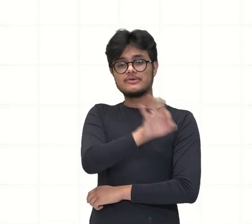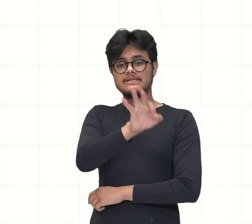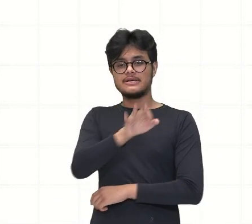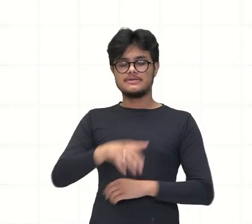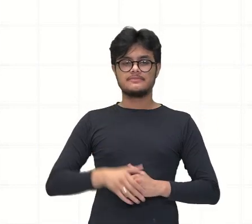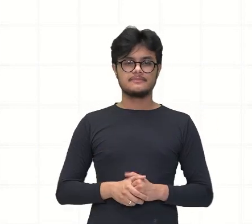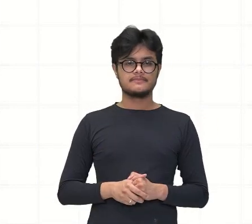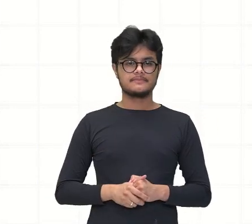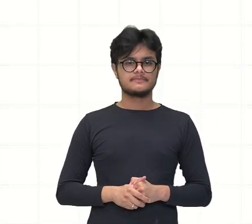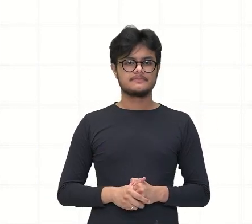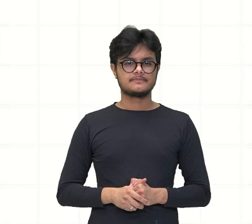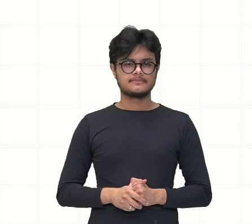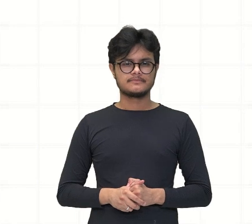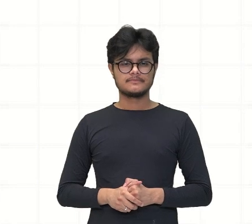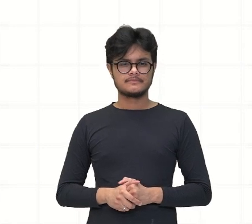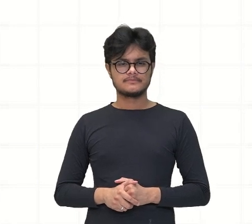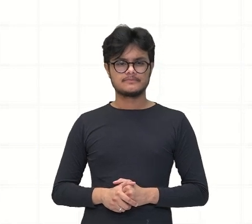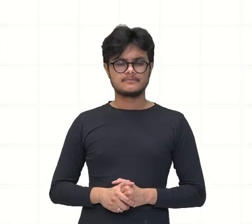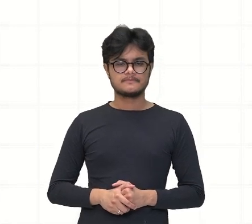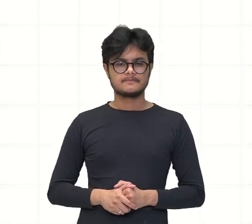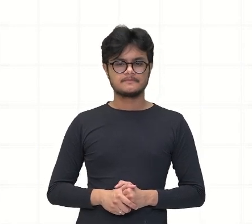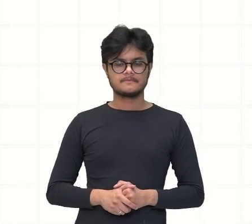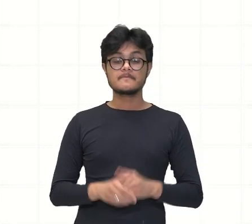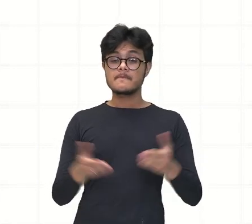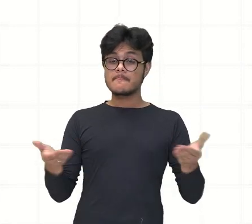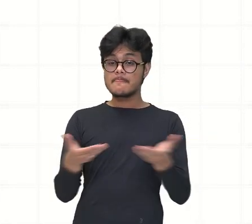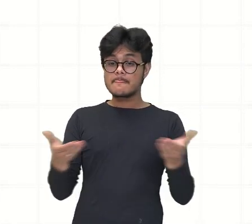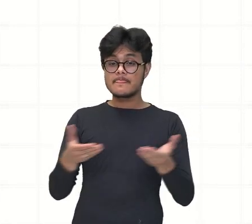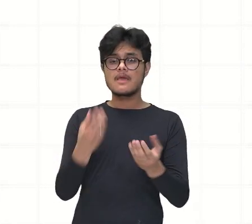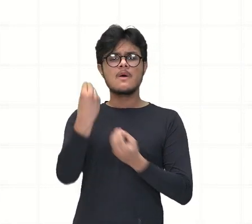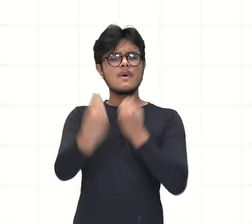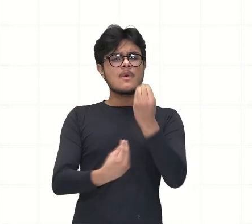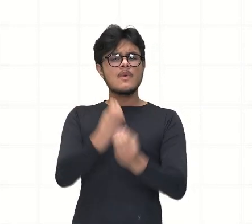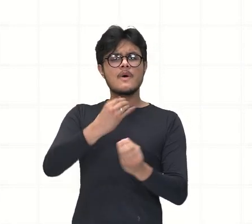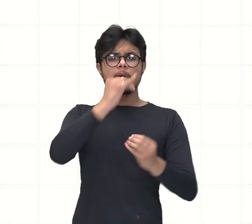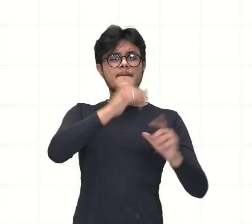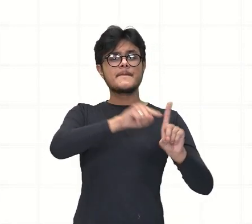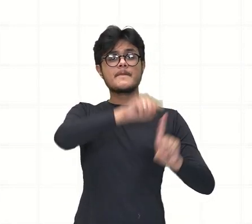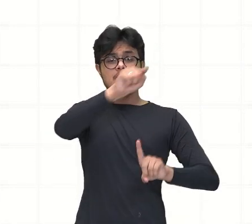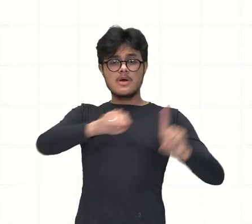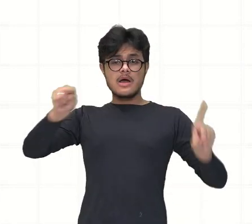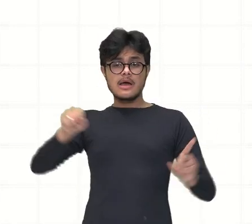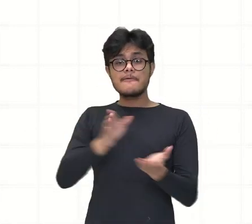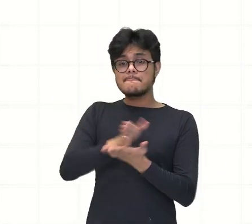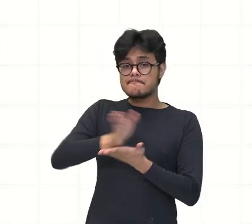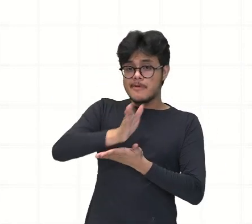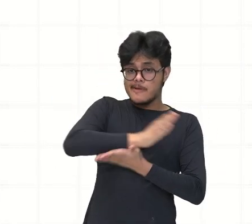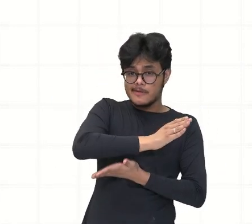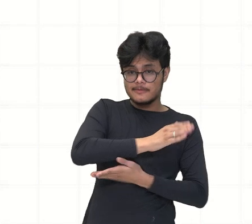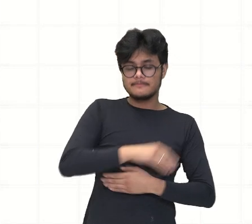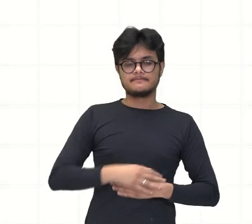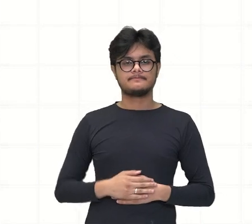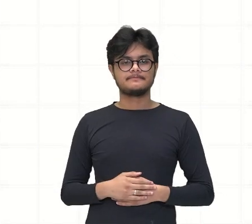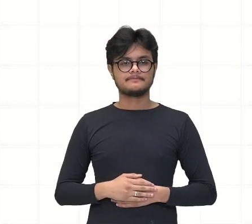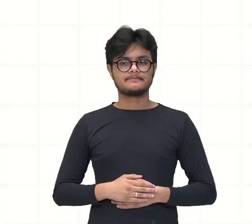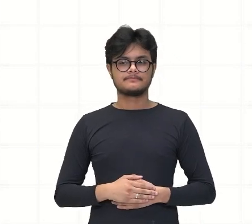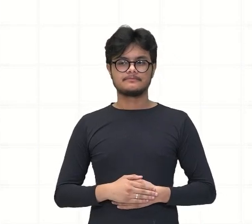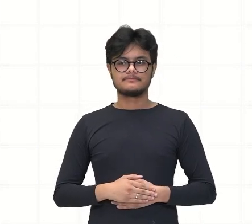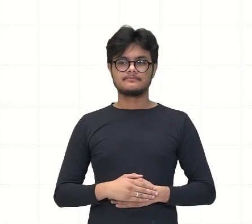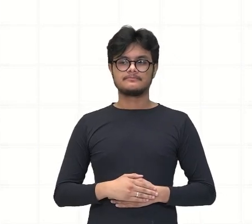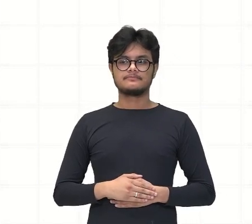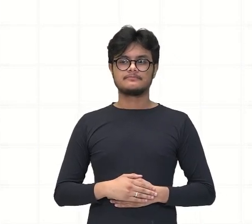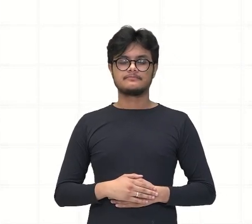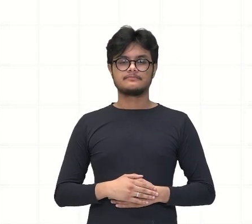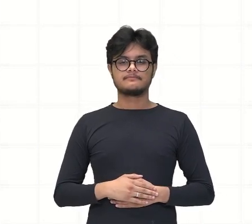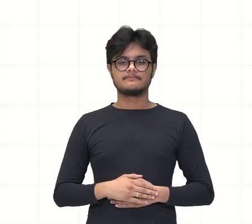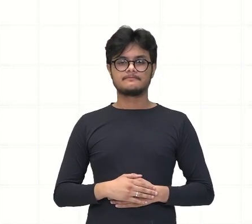porcentagem. Temos agora aqui como construir um gráfico de setores, né? As notas que